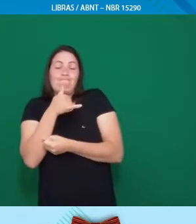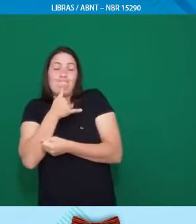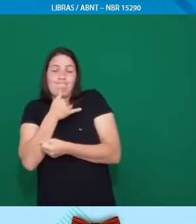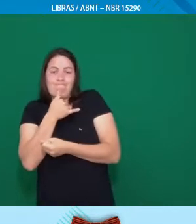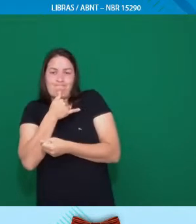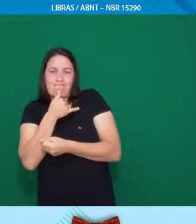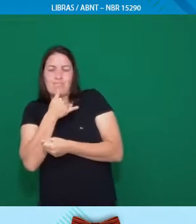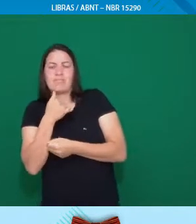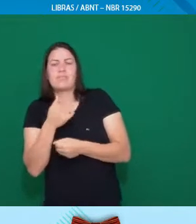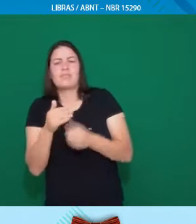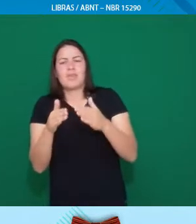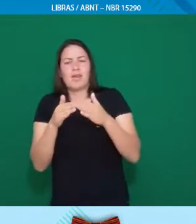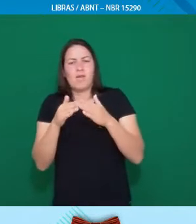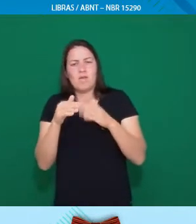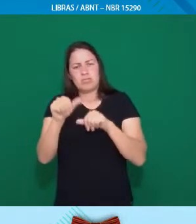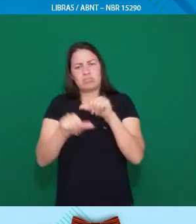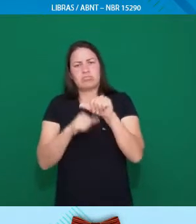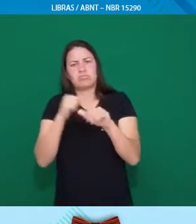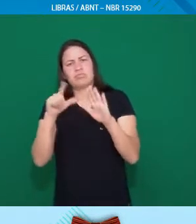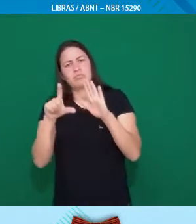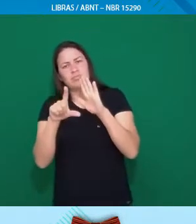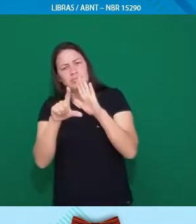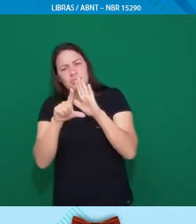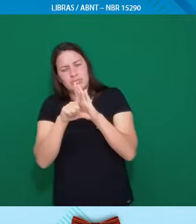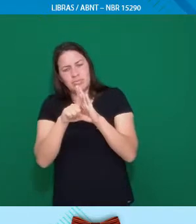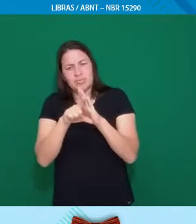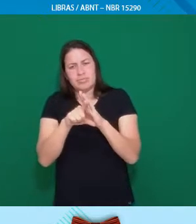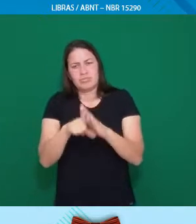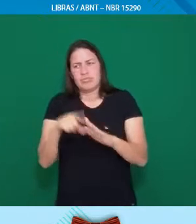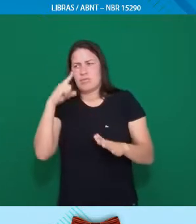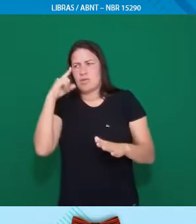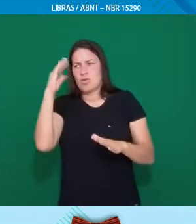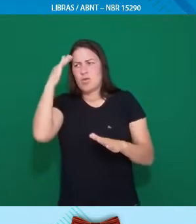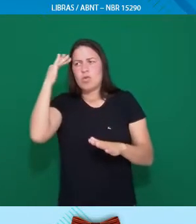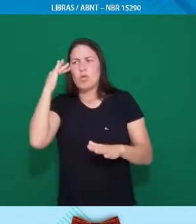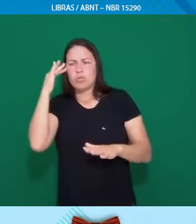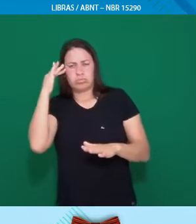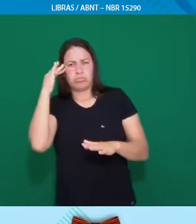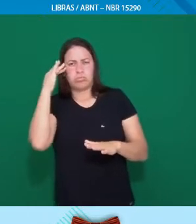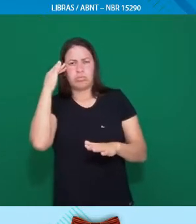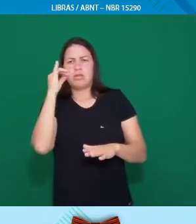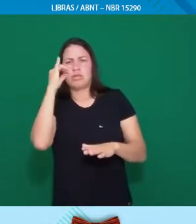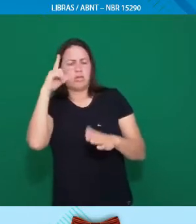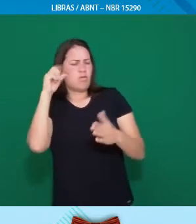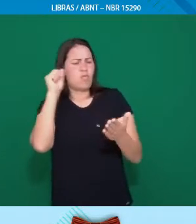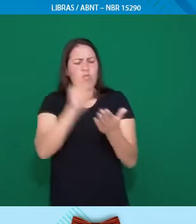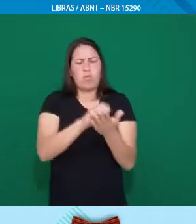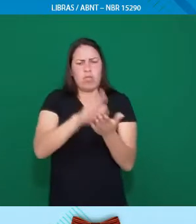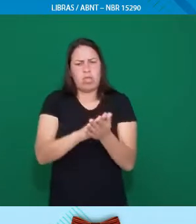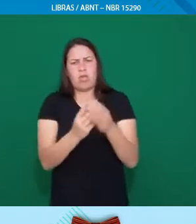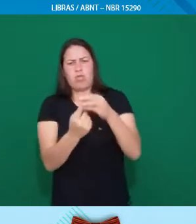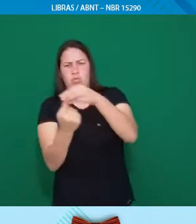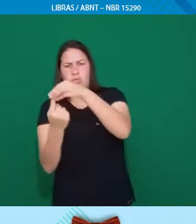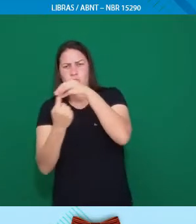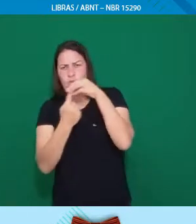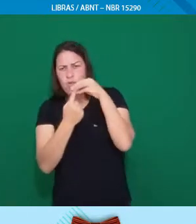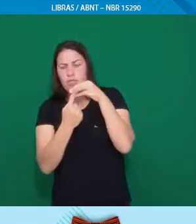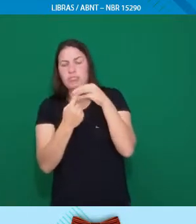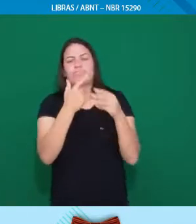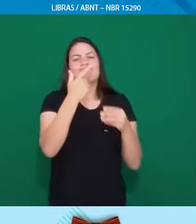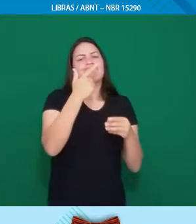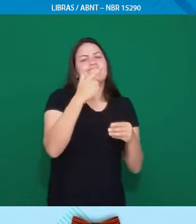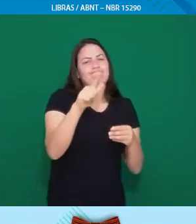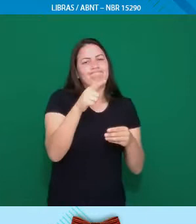infelizmente Então pelo menos agora com essa alteração Legislativa até para todos entenda-se o cara já foi montado uma já foi